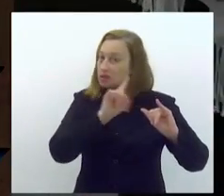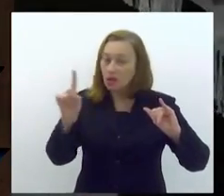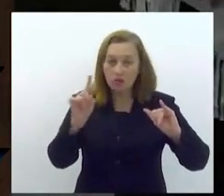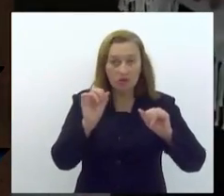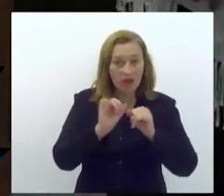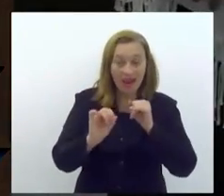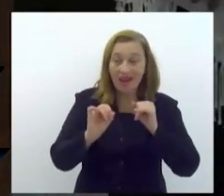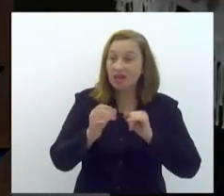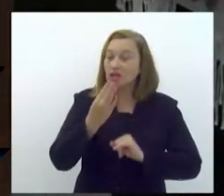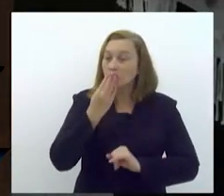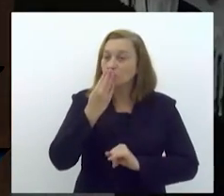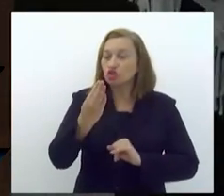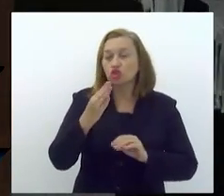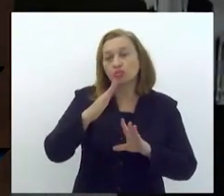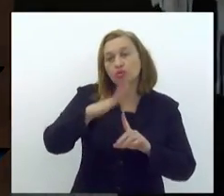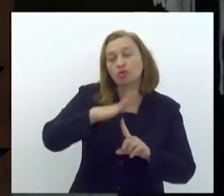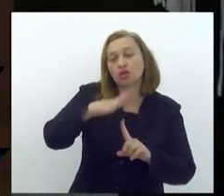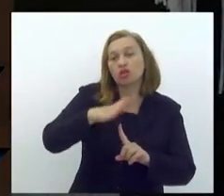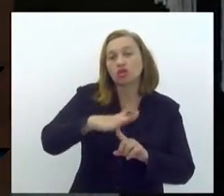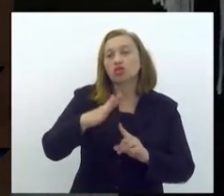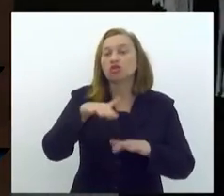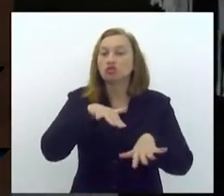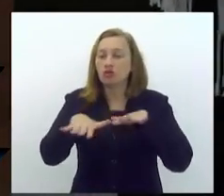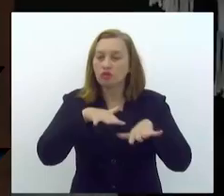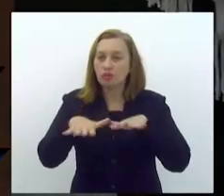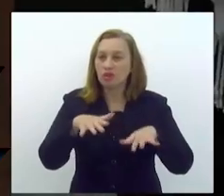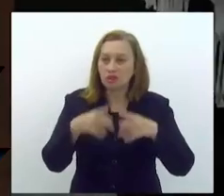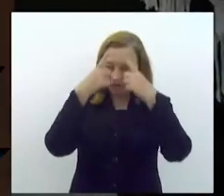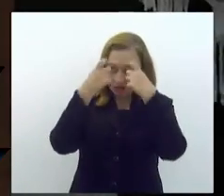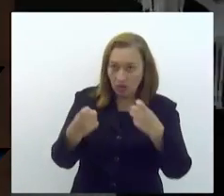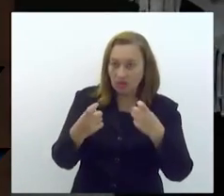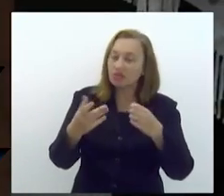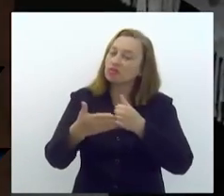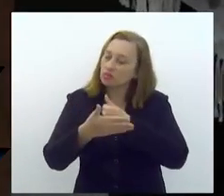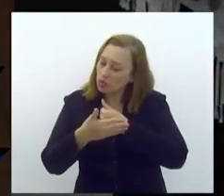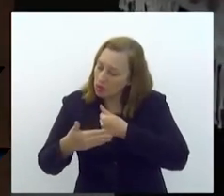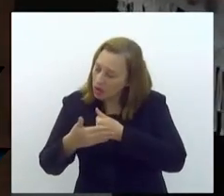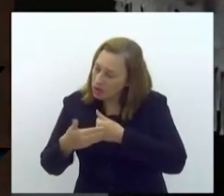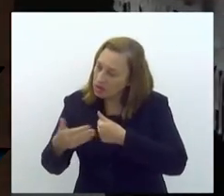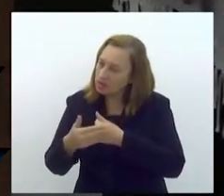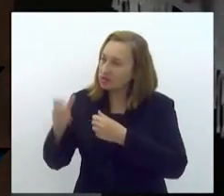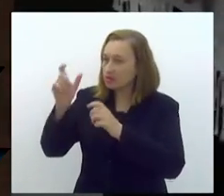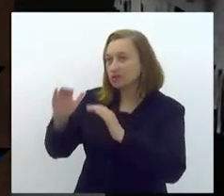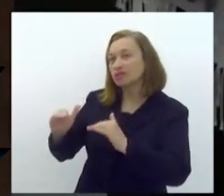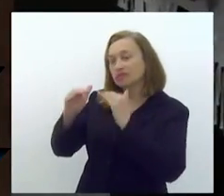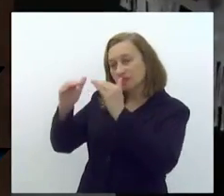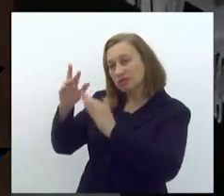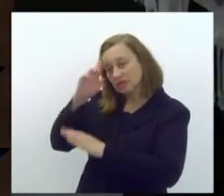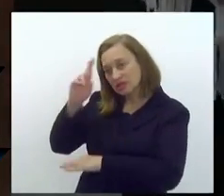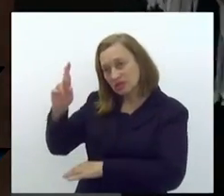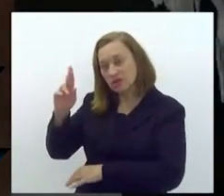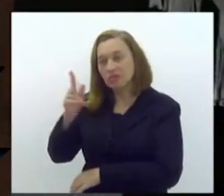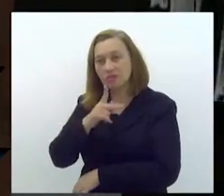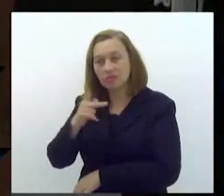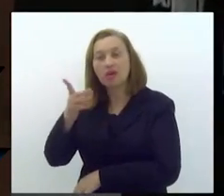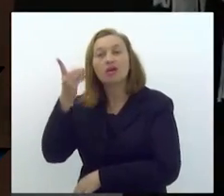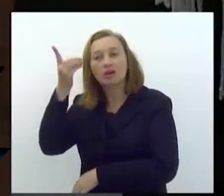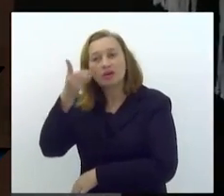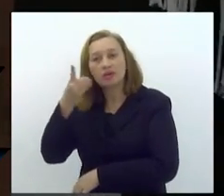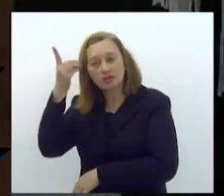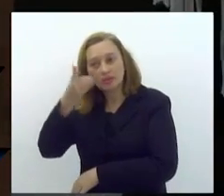nenhum tipo de movimento agressivo deixo aqui o meu carinho tanta vossa excelência como as famílias de bem